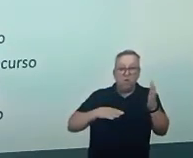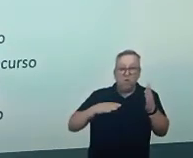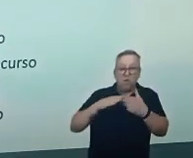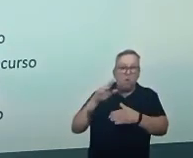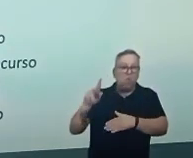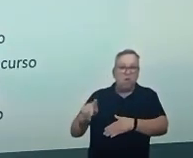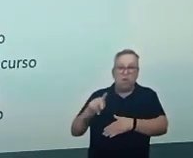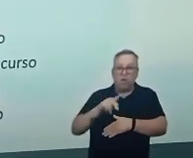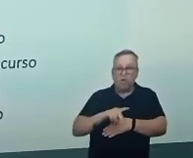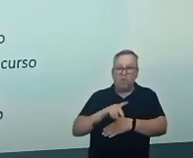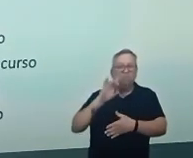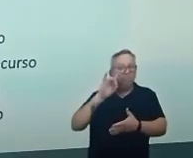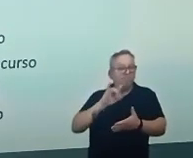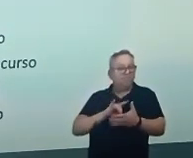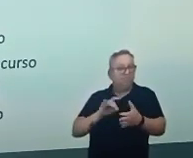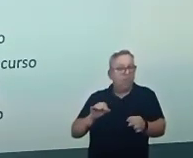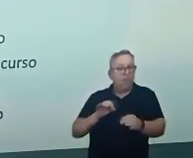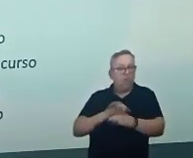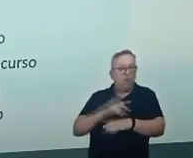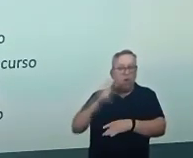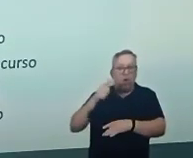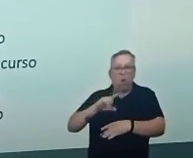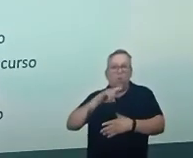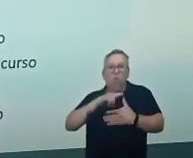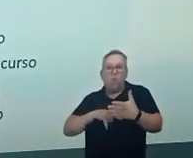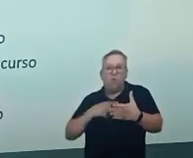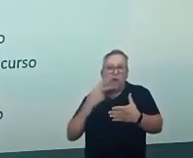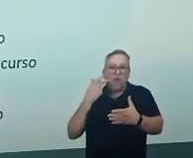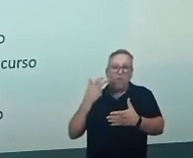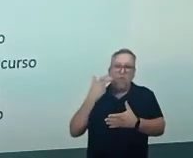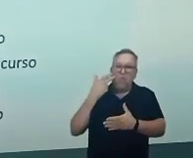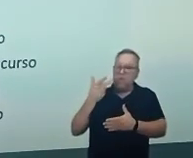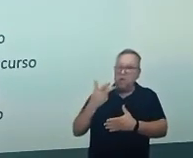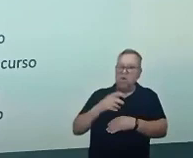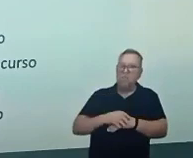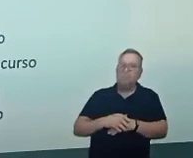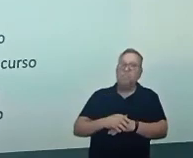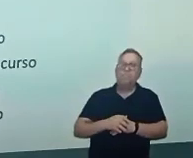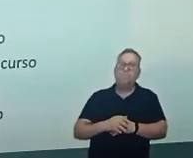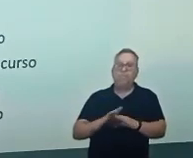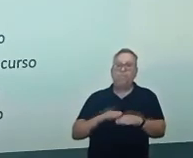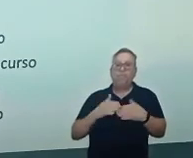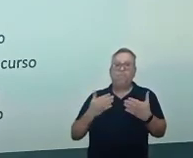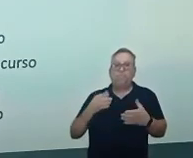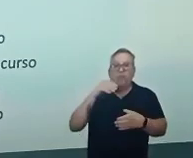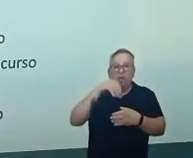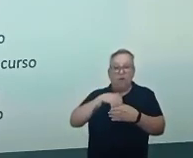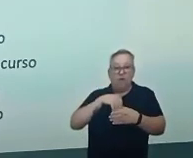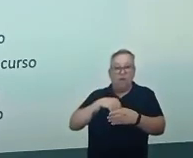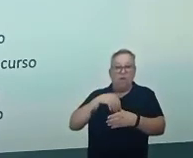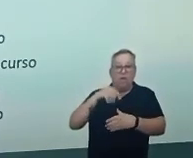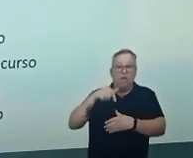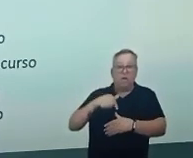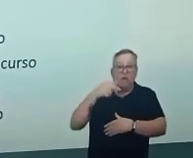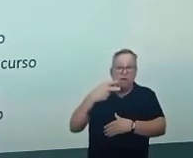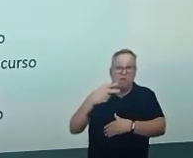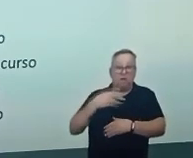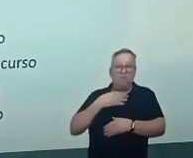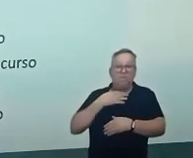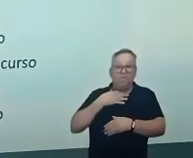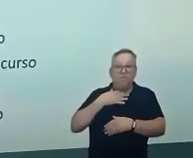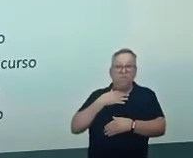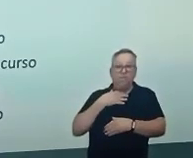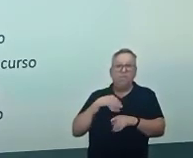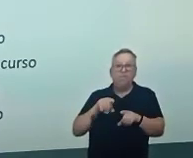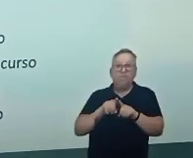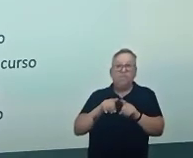docentes efetivos, os não efetivos, os contratados. Então, dentro da 72,